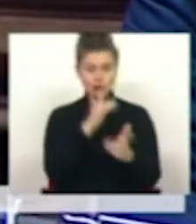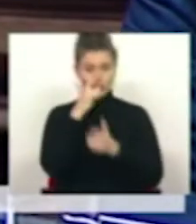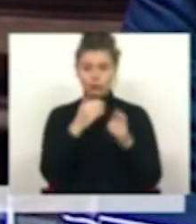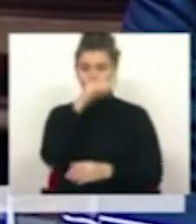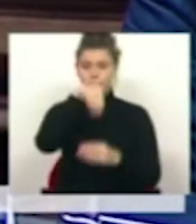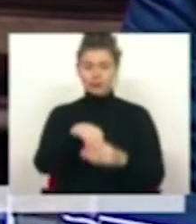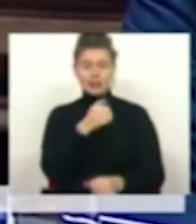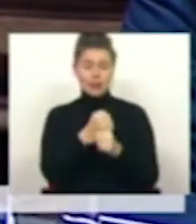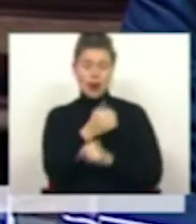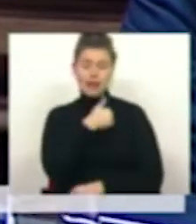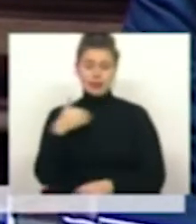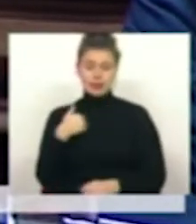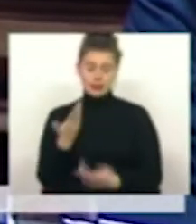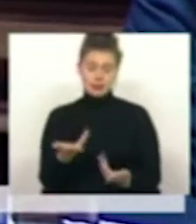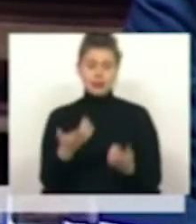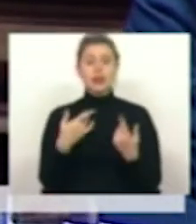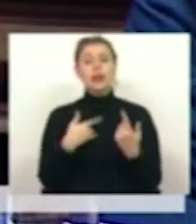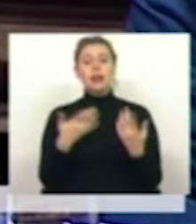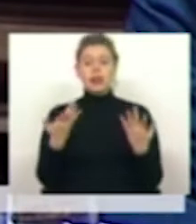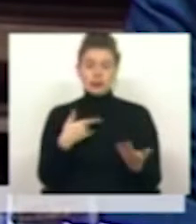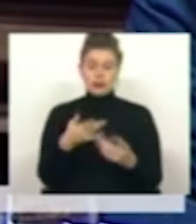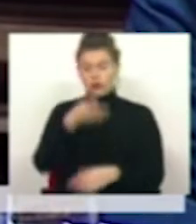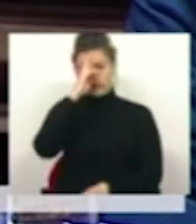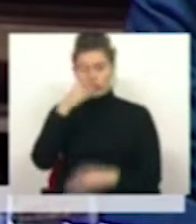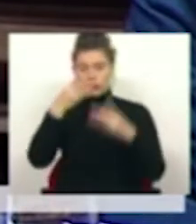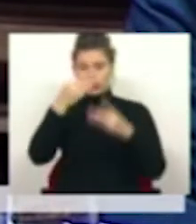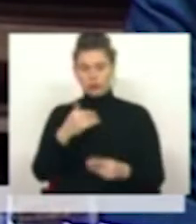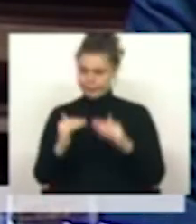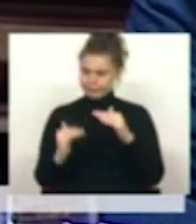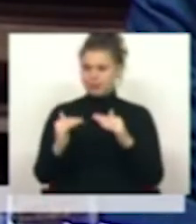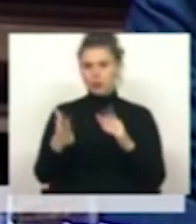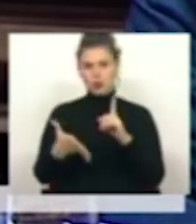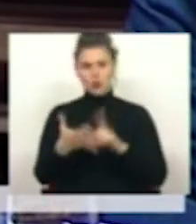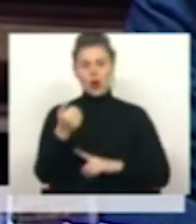trabalho não é filha e para estar à altura do funcionamento